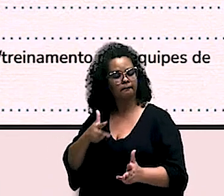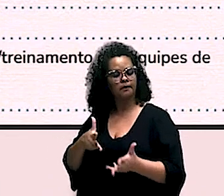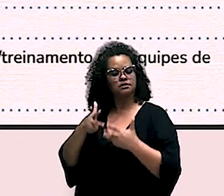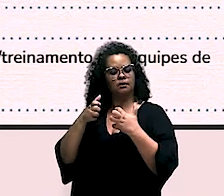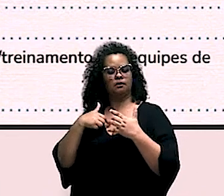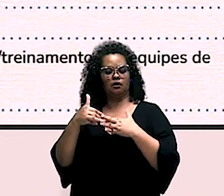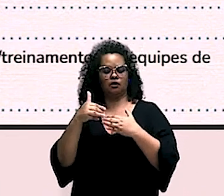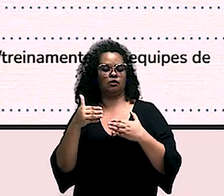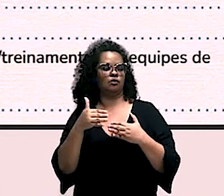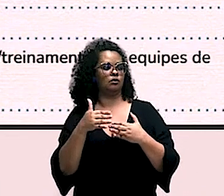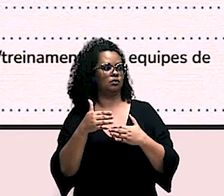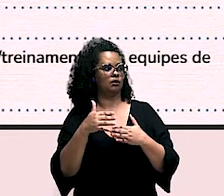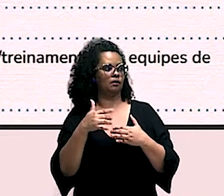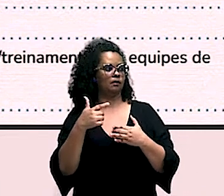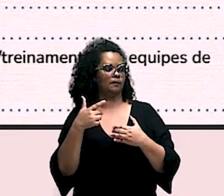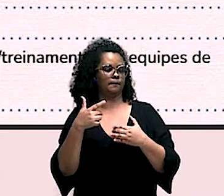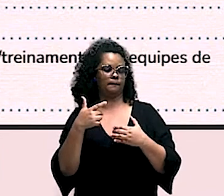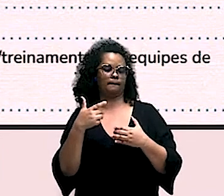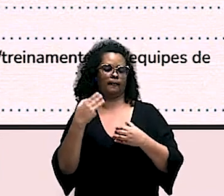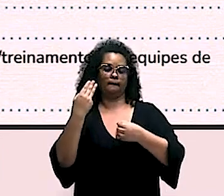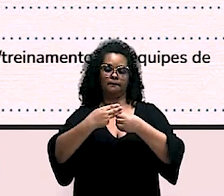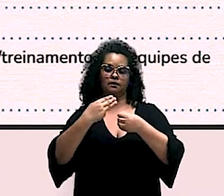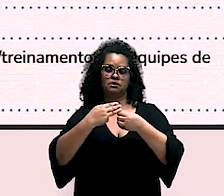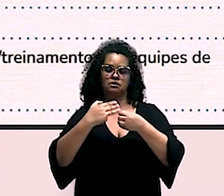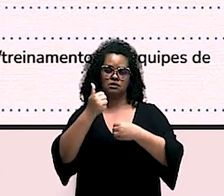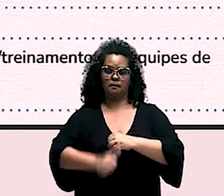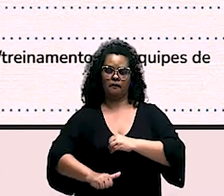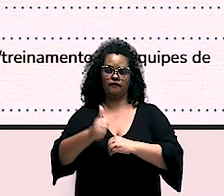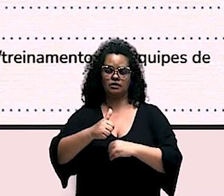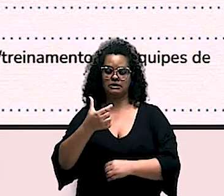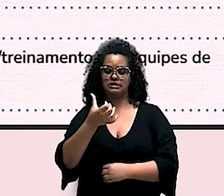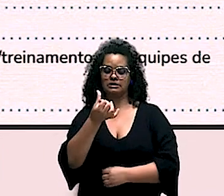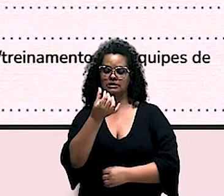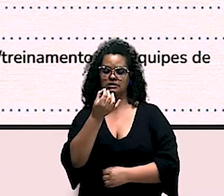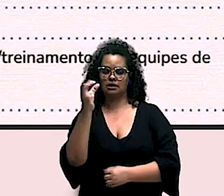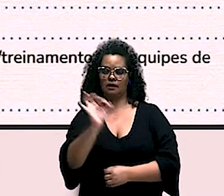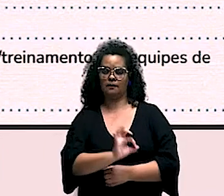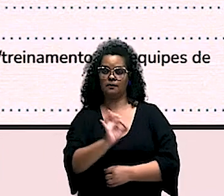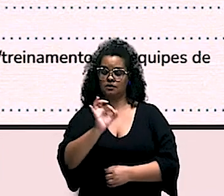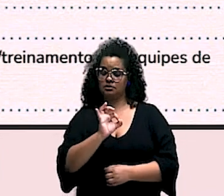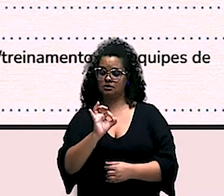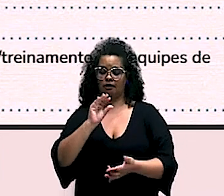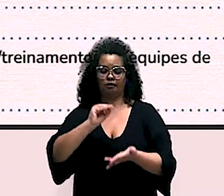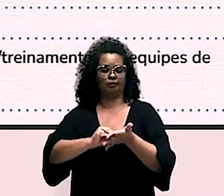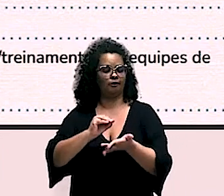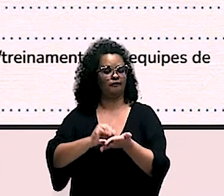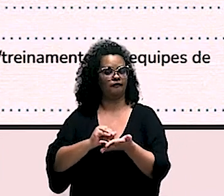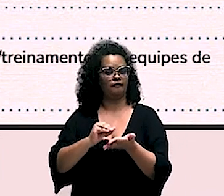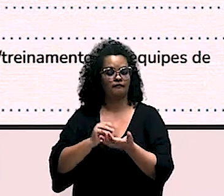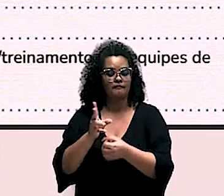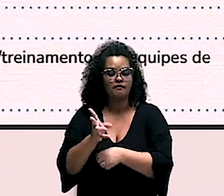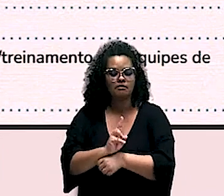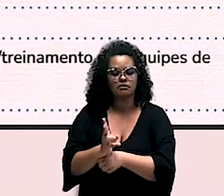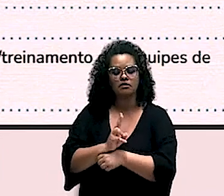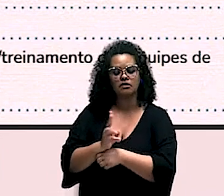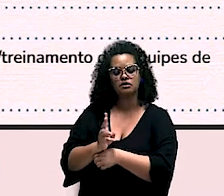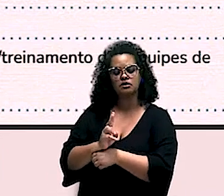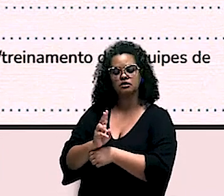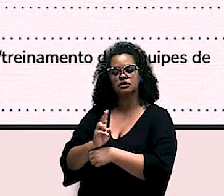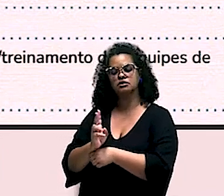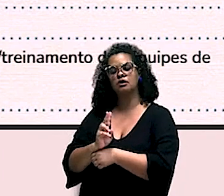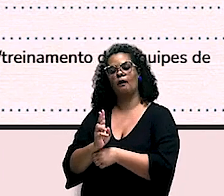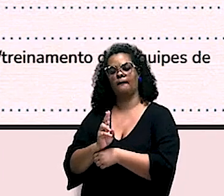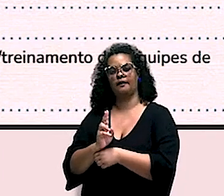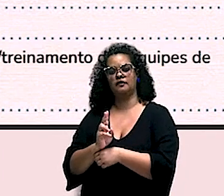dos municípios, né, em análise, 60% apresentaram ausência da supervisão municipal sobre ações voltadas